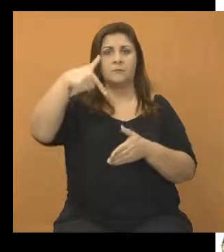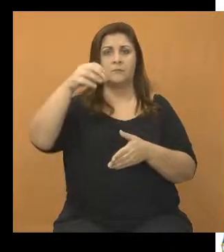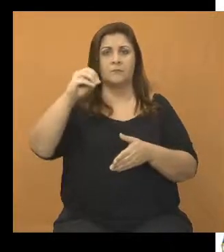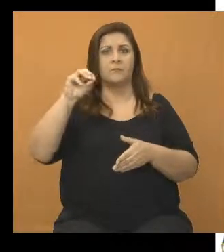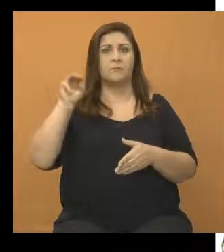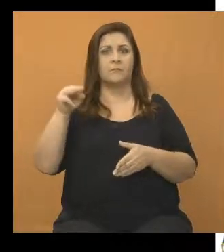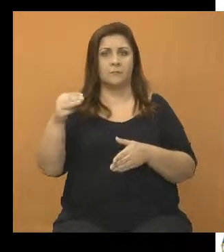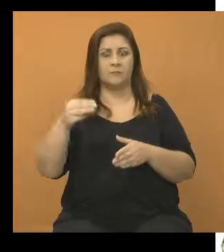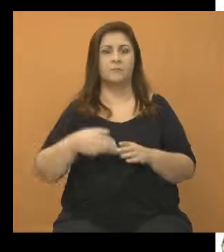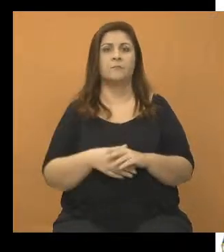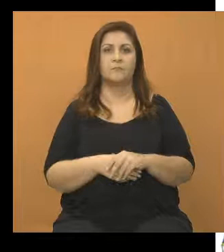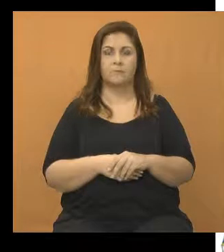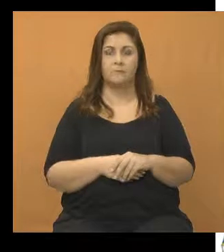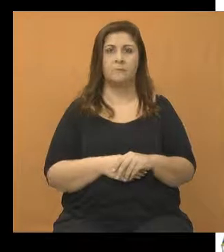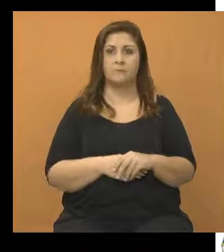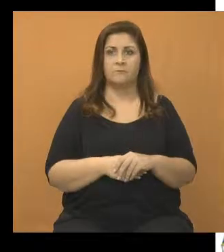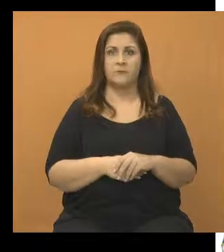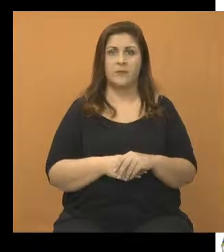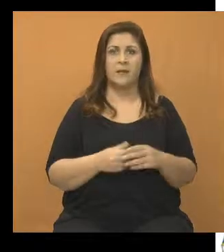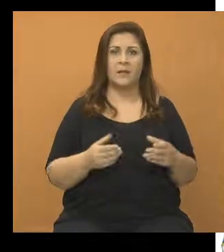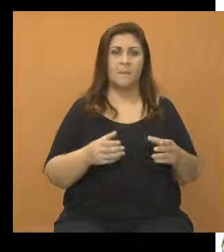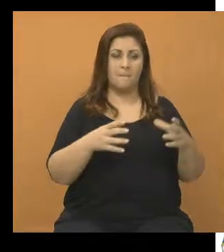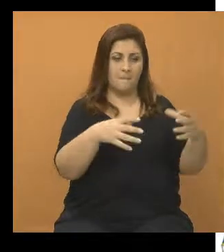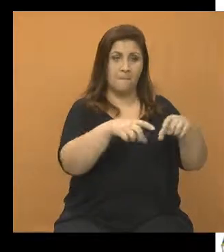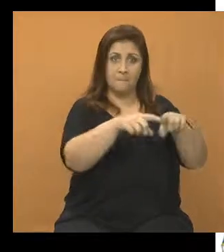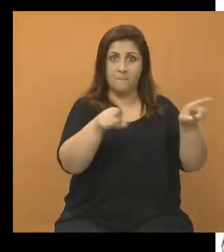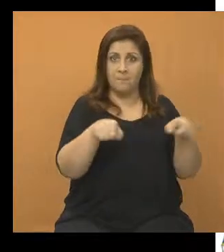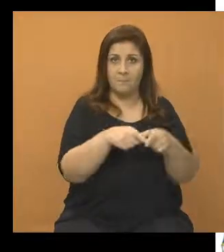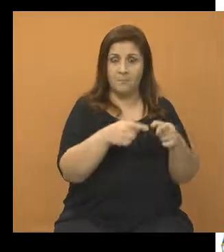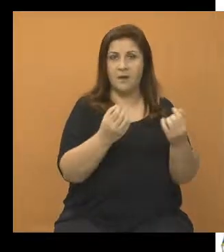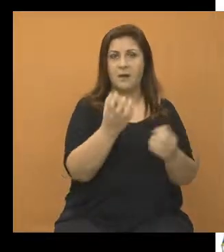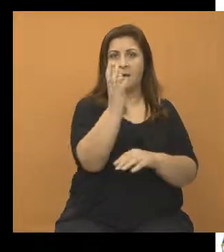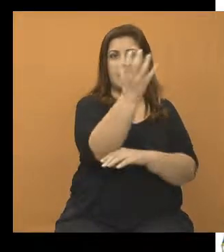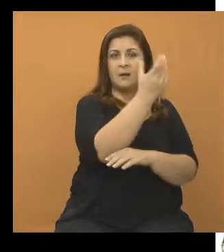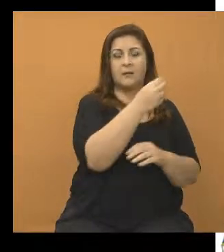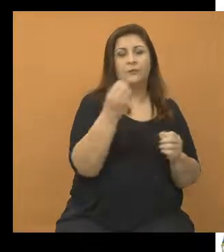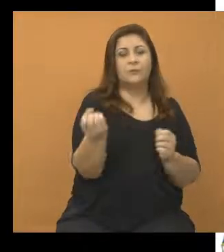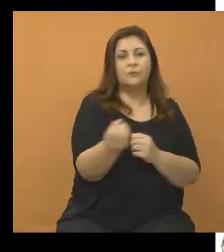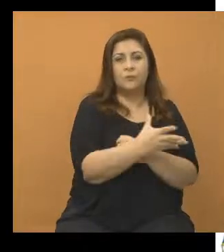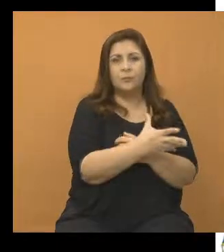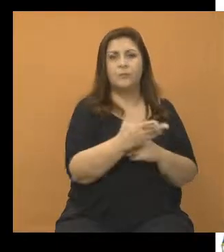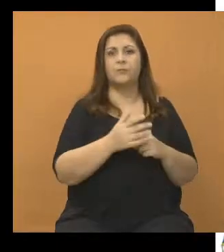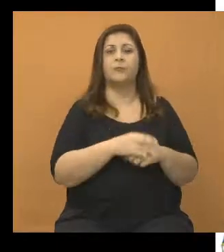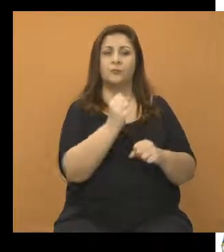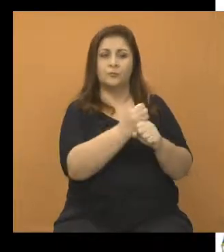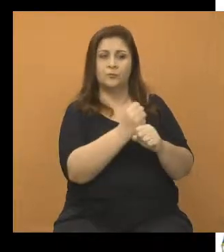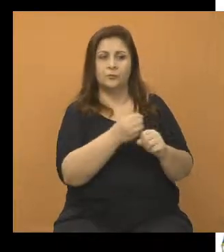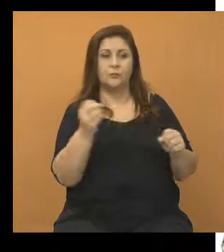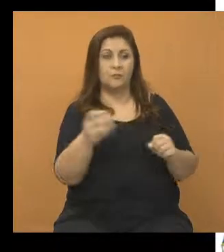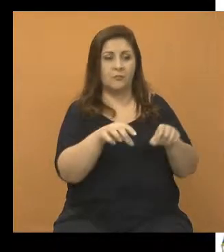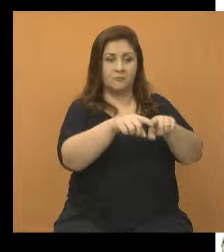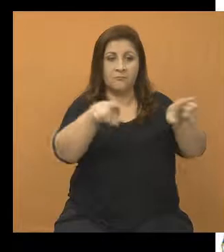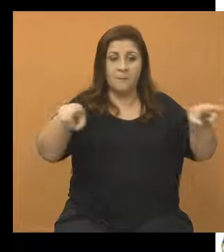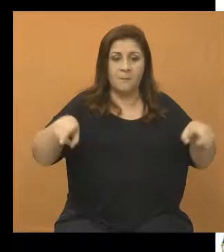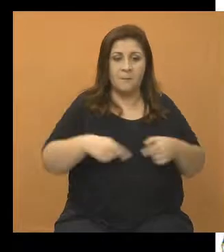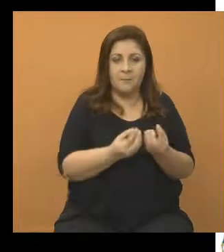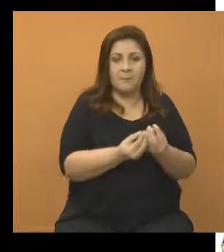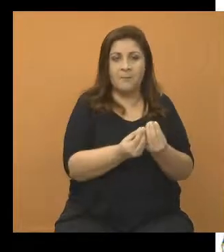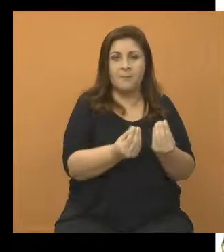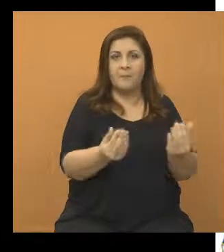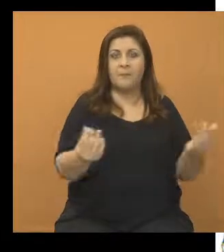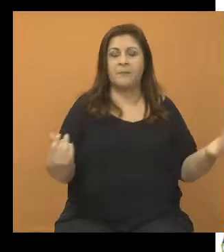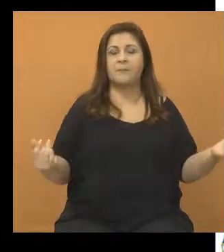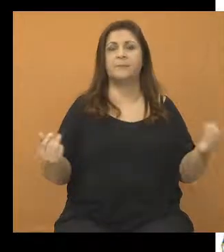em 19. Você tem revitalização de parques e praças, você tem construção de novas praças, recomposição de